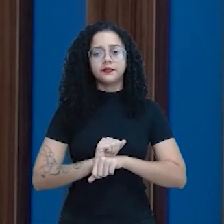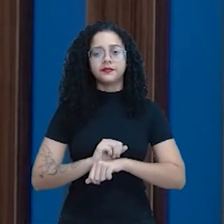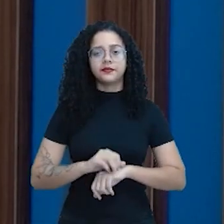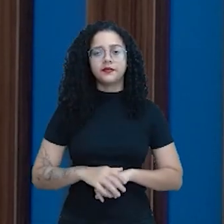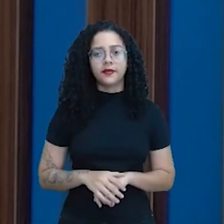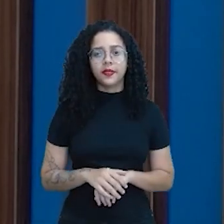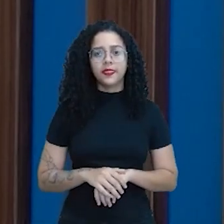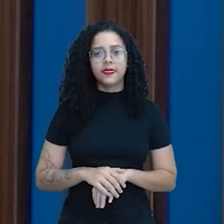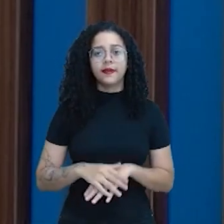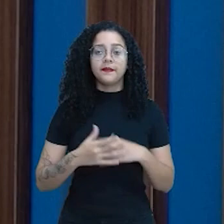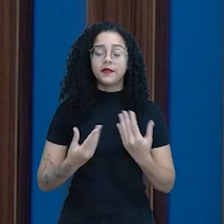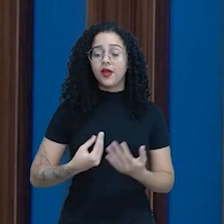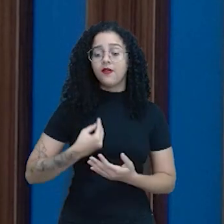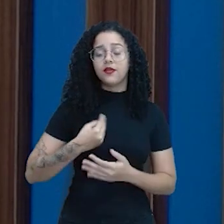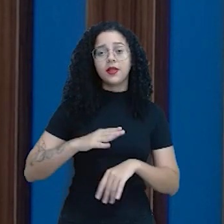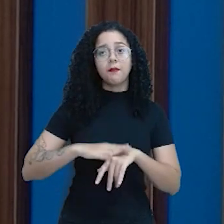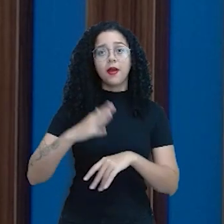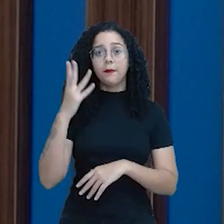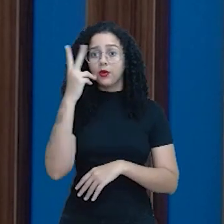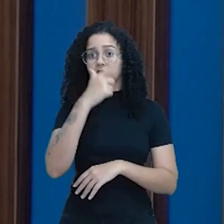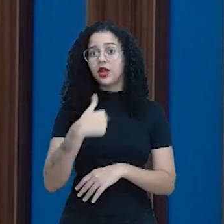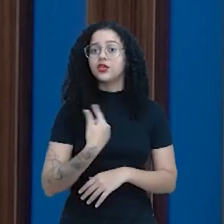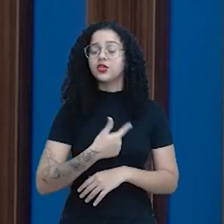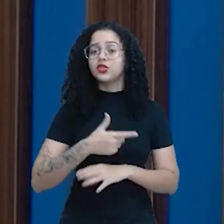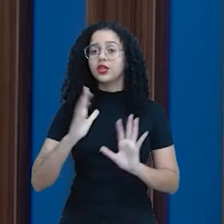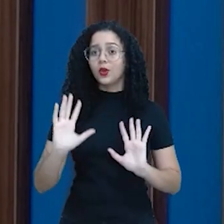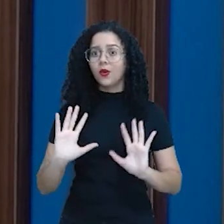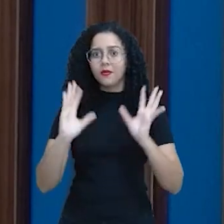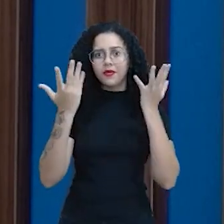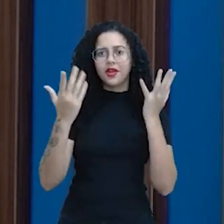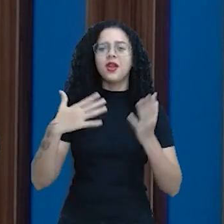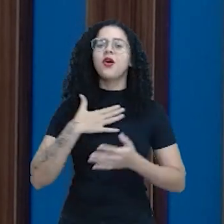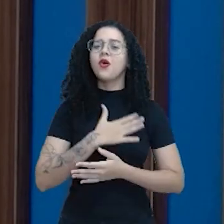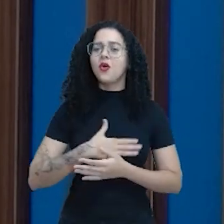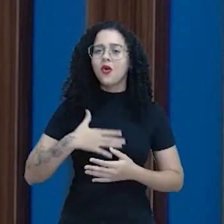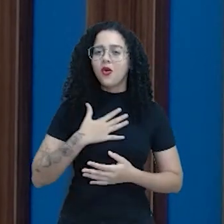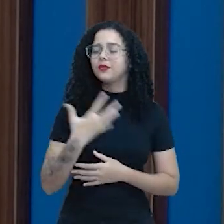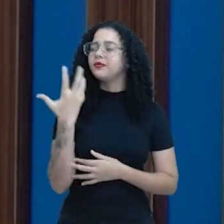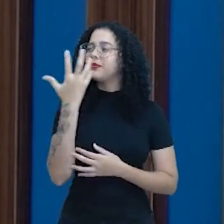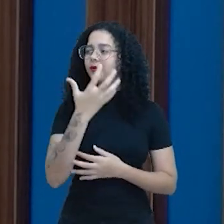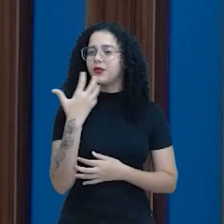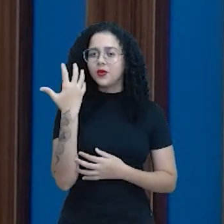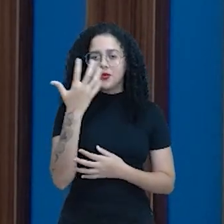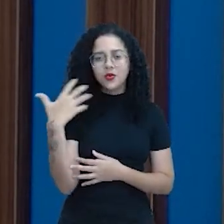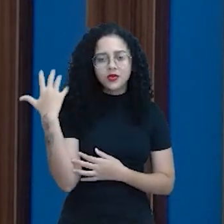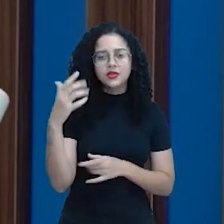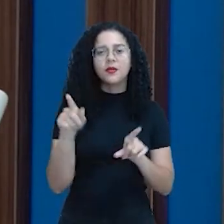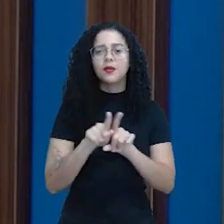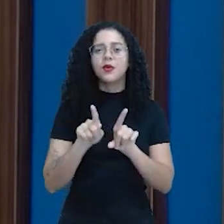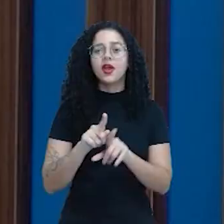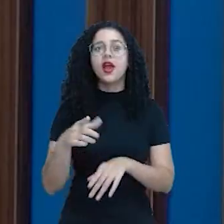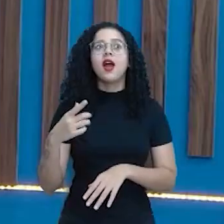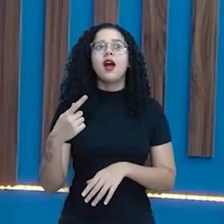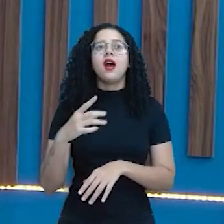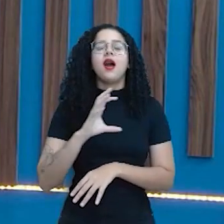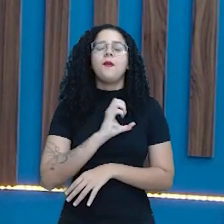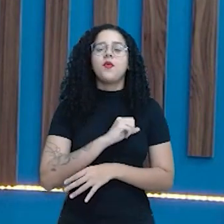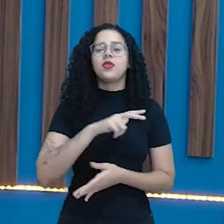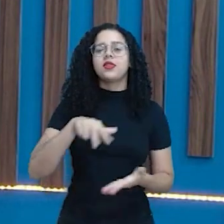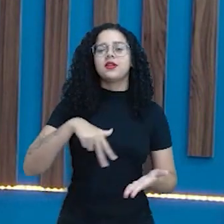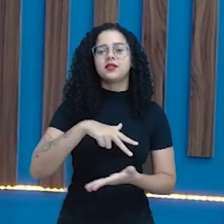E para a vida ficar linda e a gente comemorar, gosto de tocar canções porque adoro dançar.